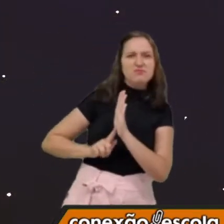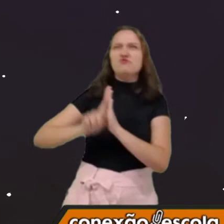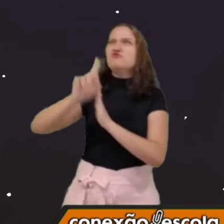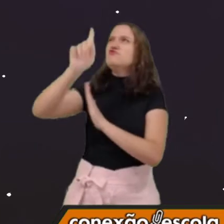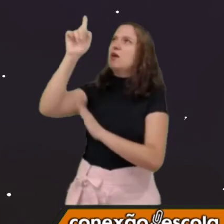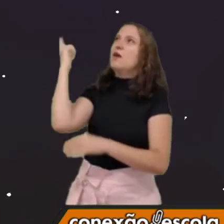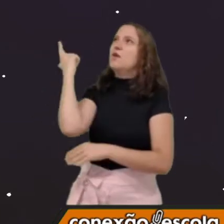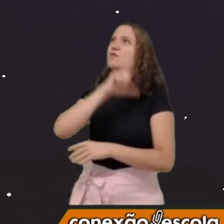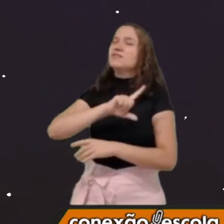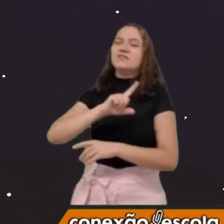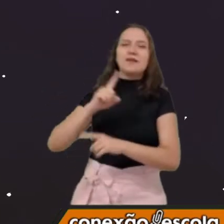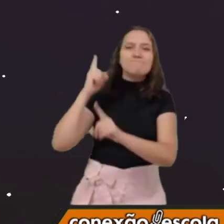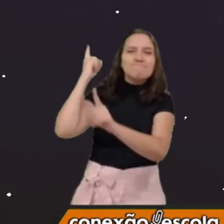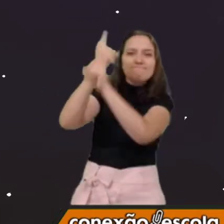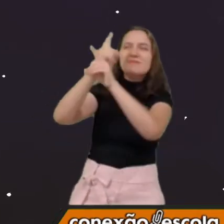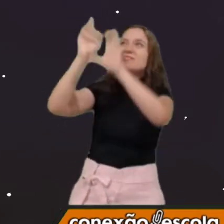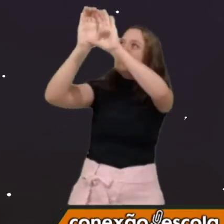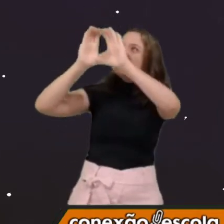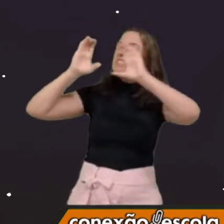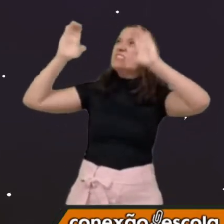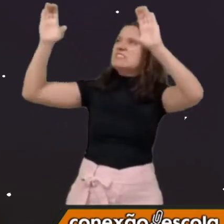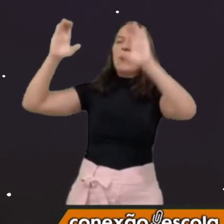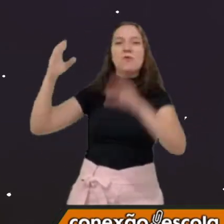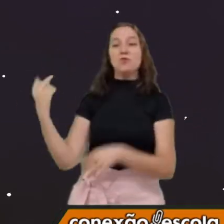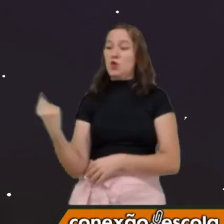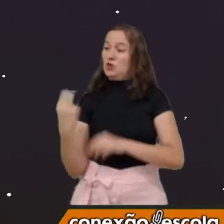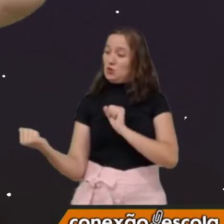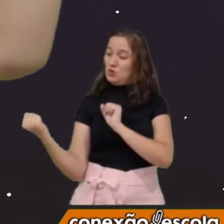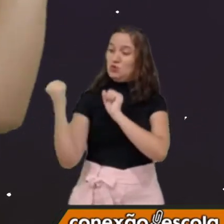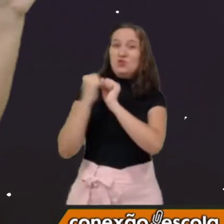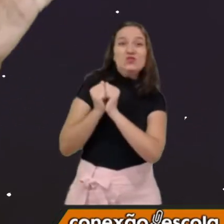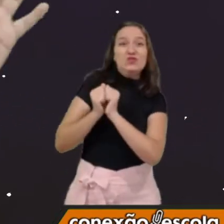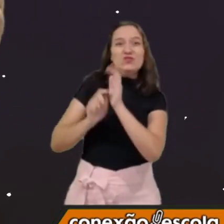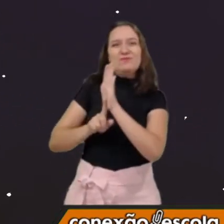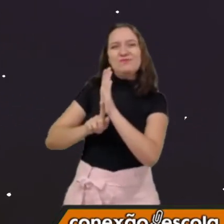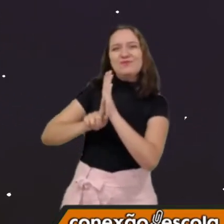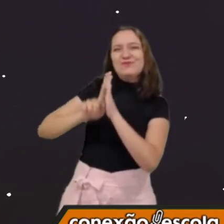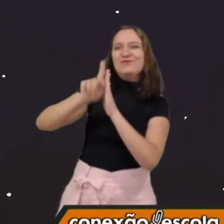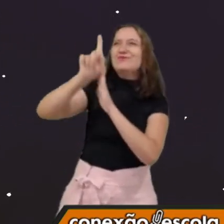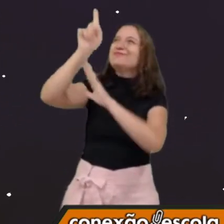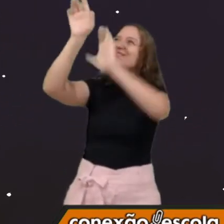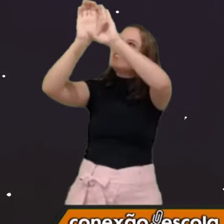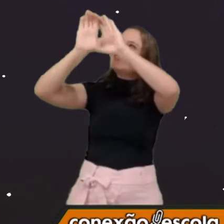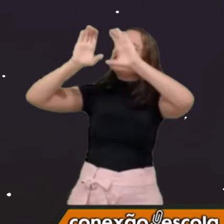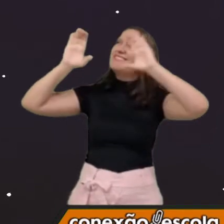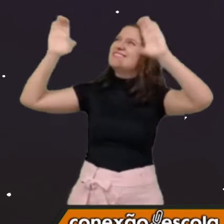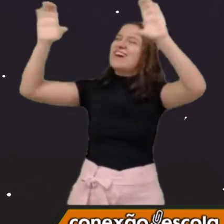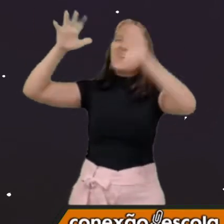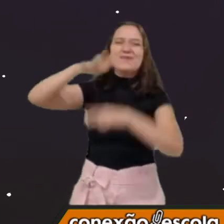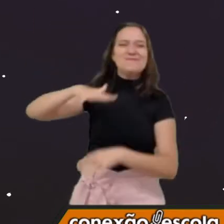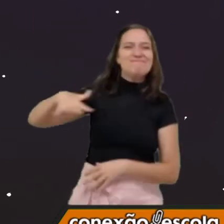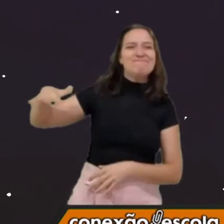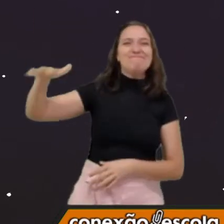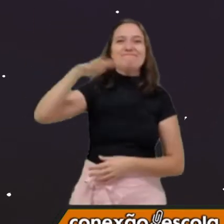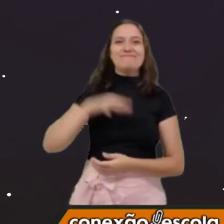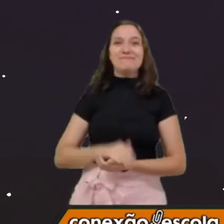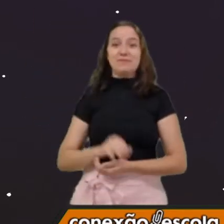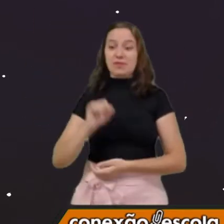ela e a mãe embarcaram para o Federal Isabel